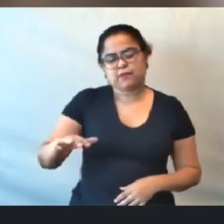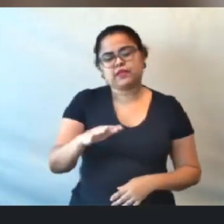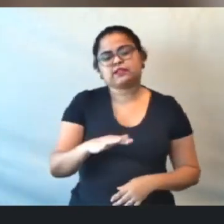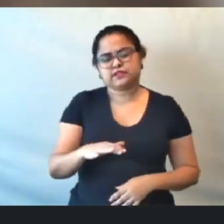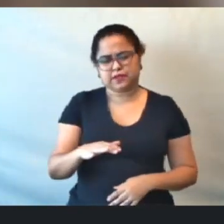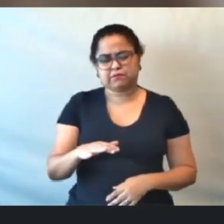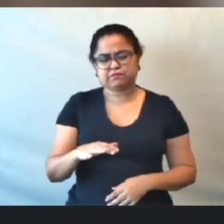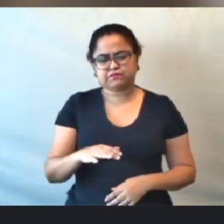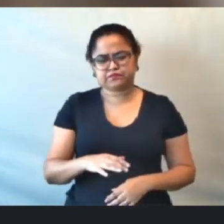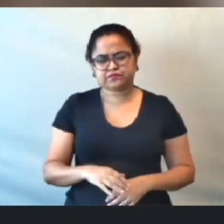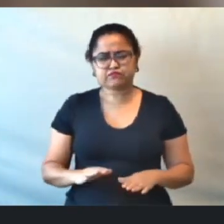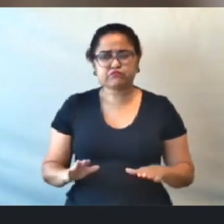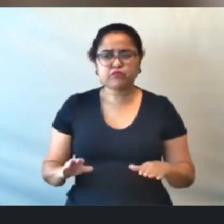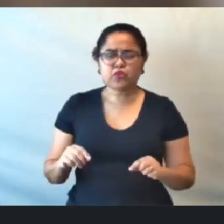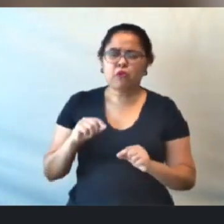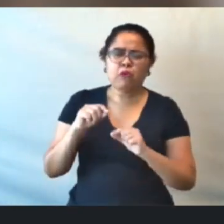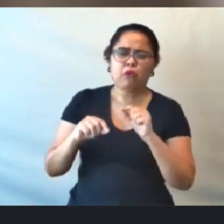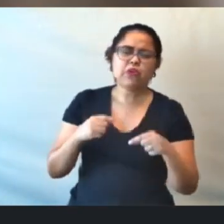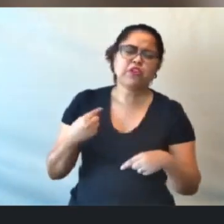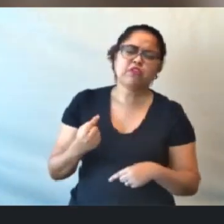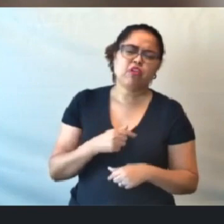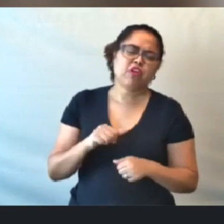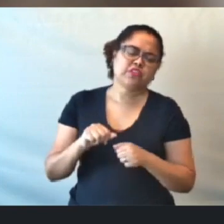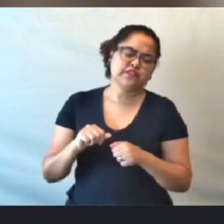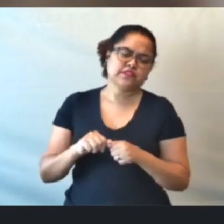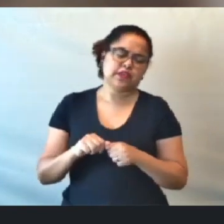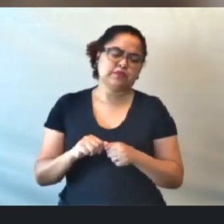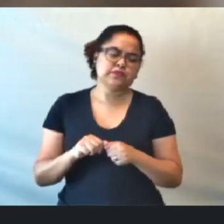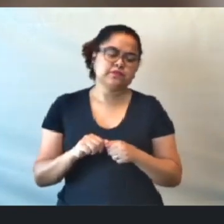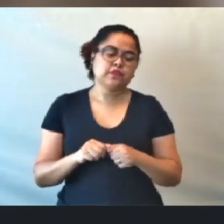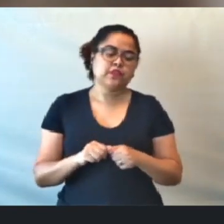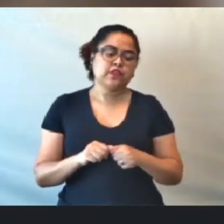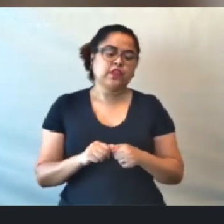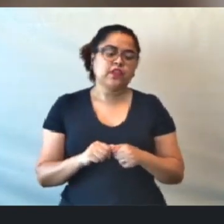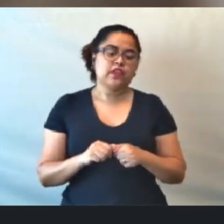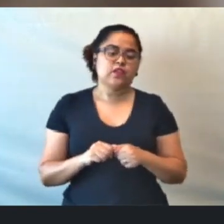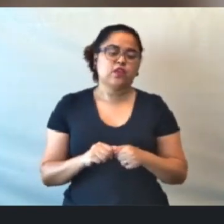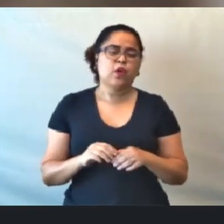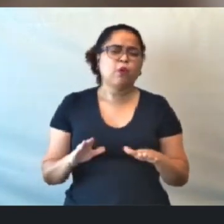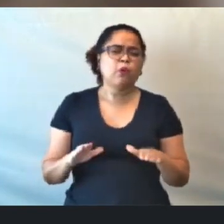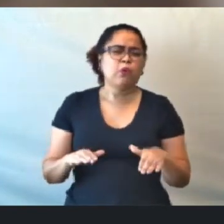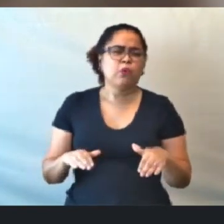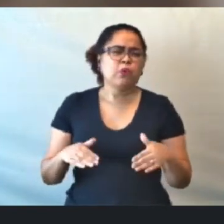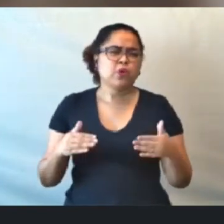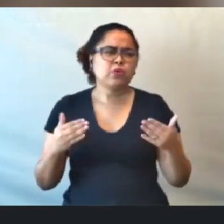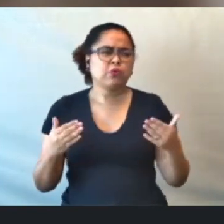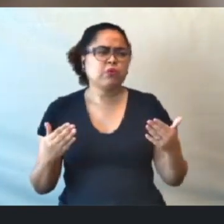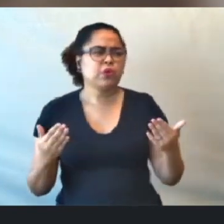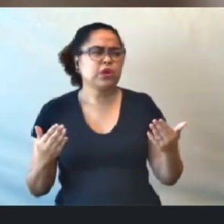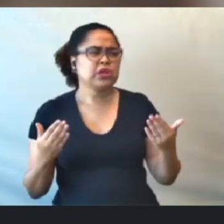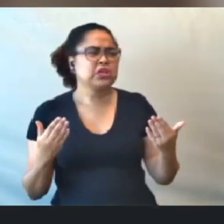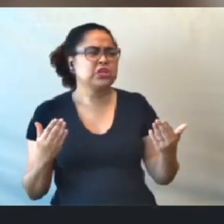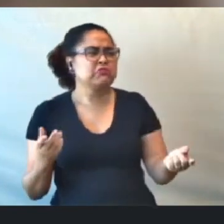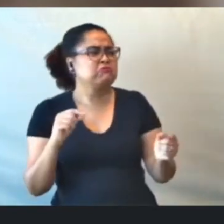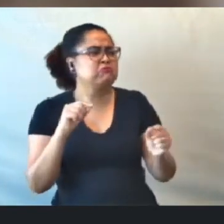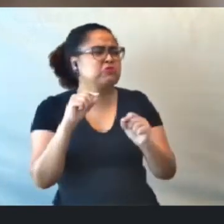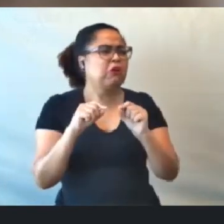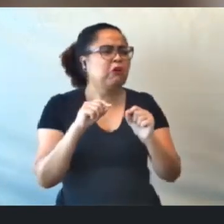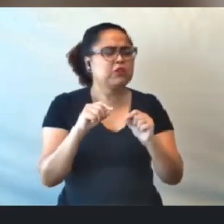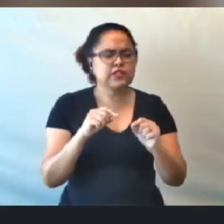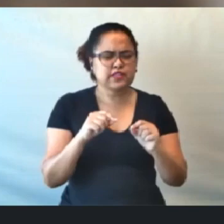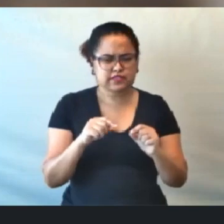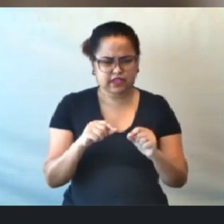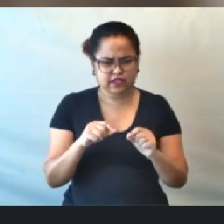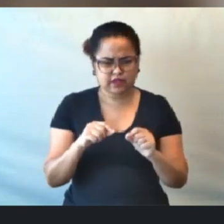relatório? Nós fomos atrás de quais foram os eventos que ocorreram na bacia para que, por exemplo, o ano